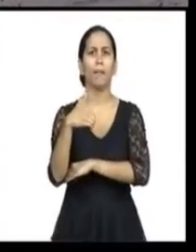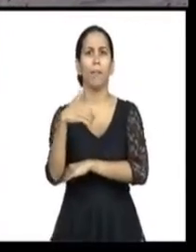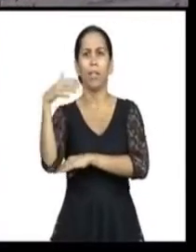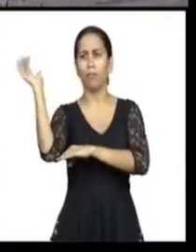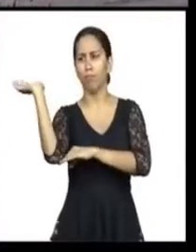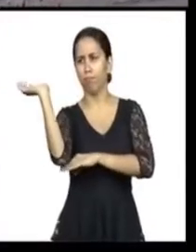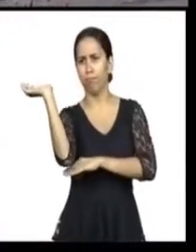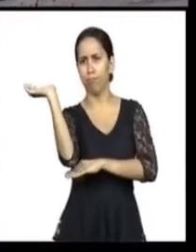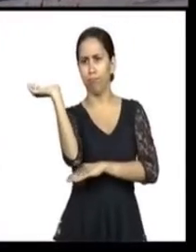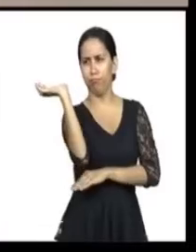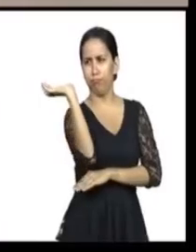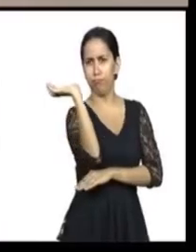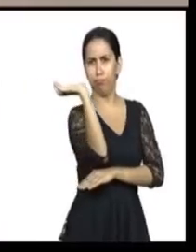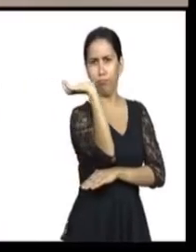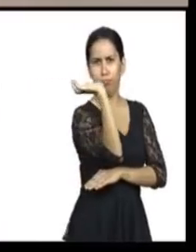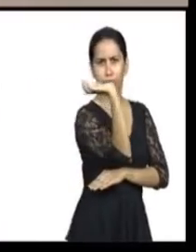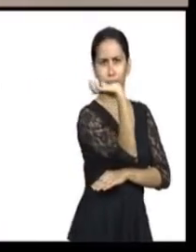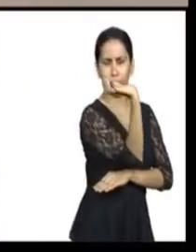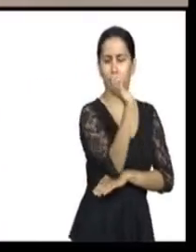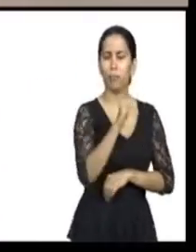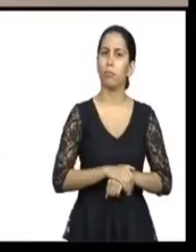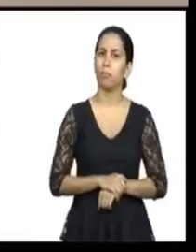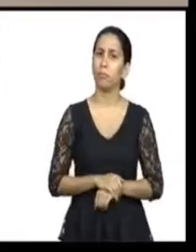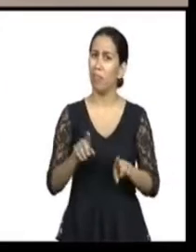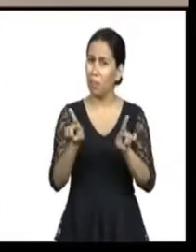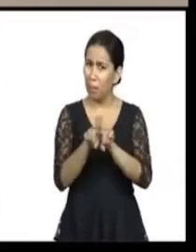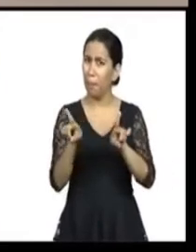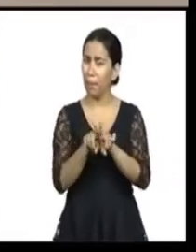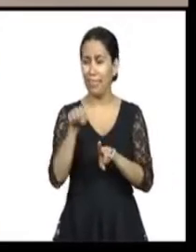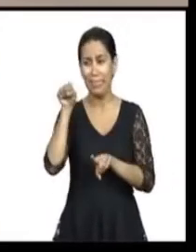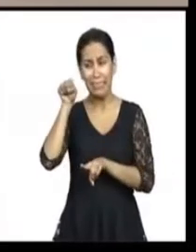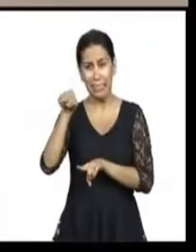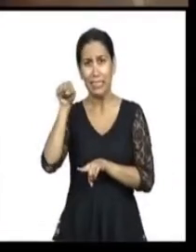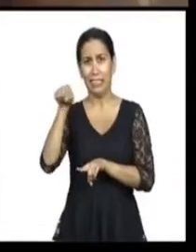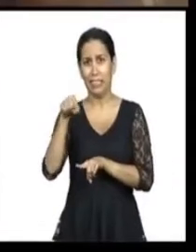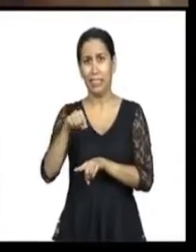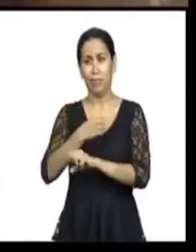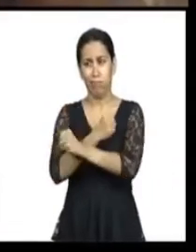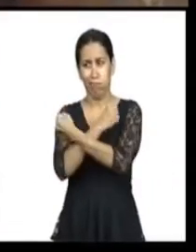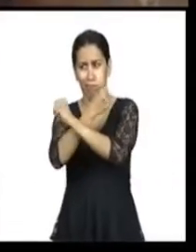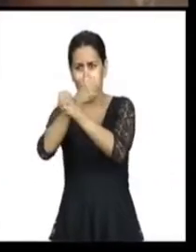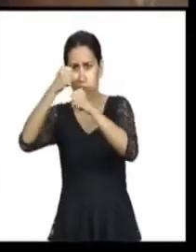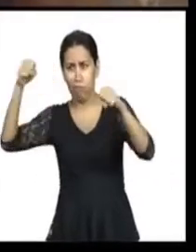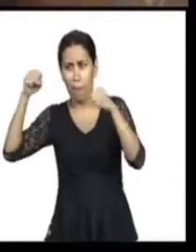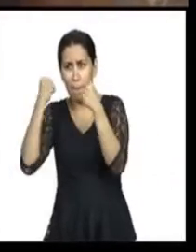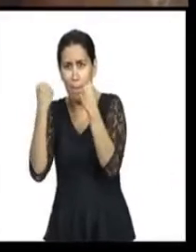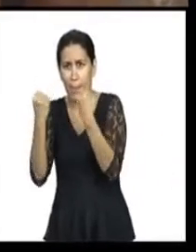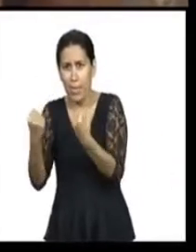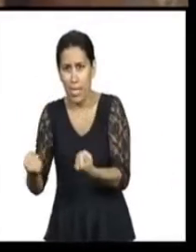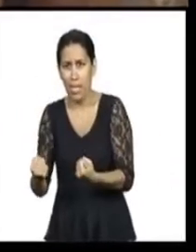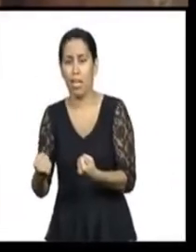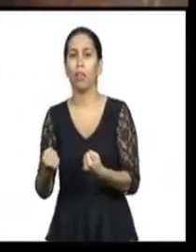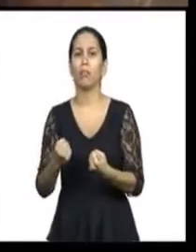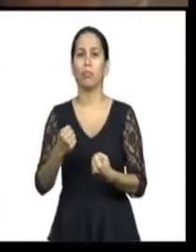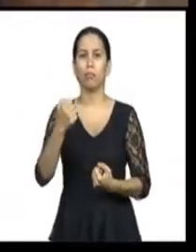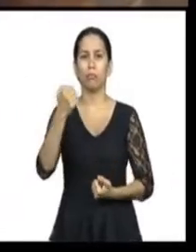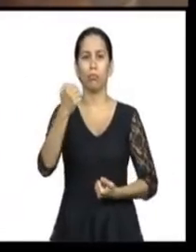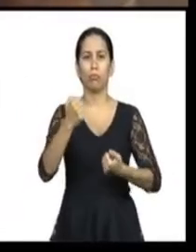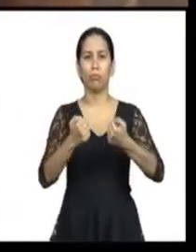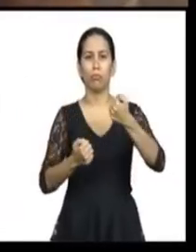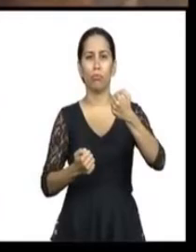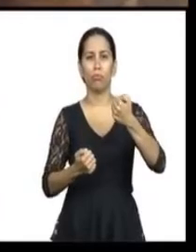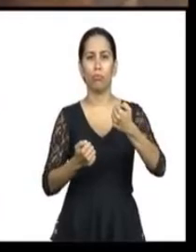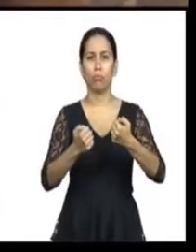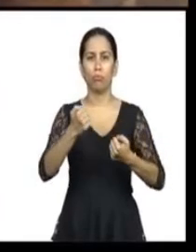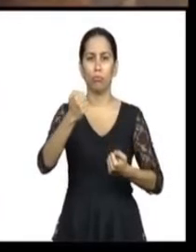caçambas. Sem contar que, por conta do tamanho e do peso, a frenagem dos equipamentos é bem mais lenta. Por